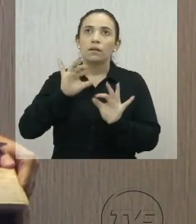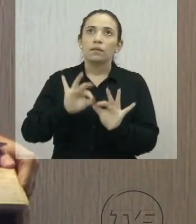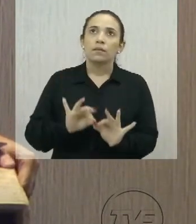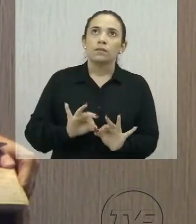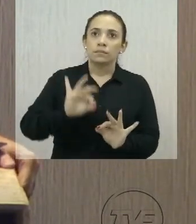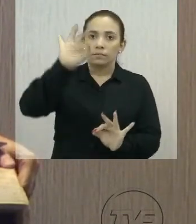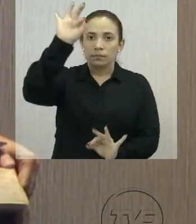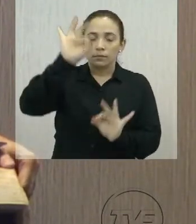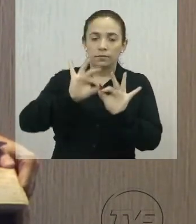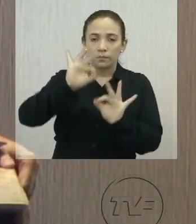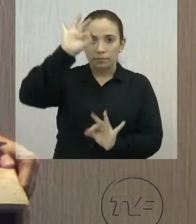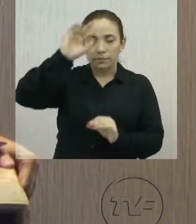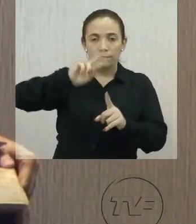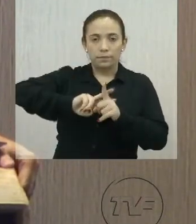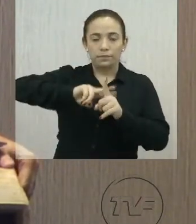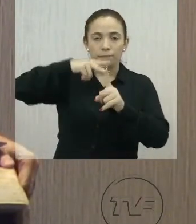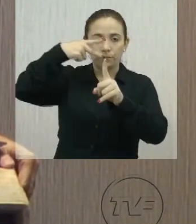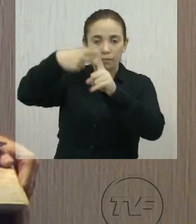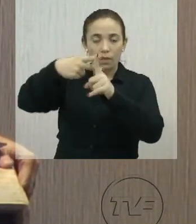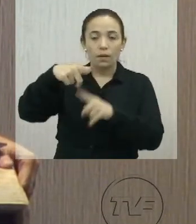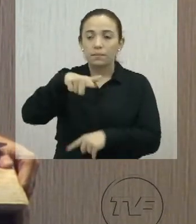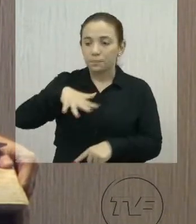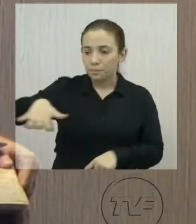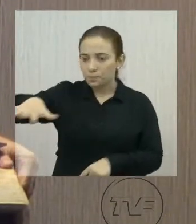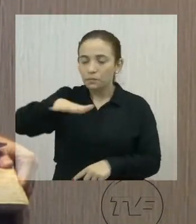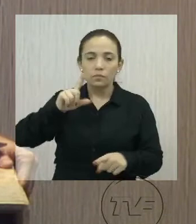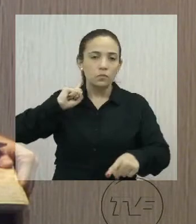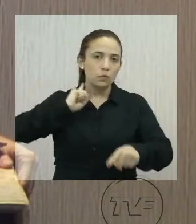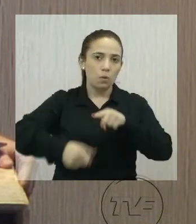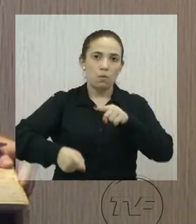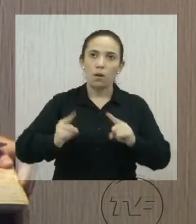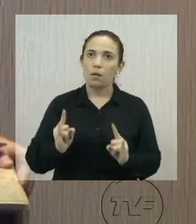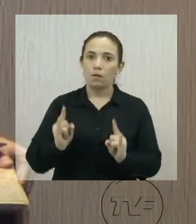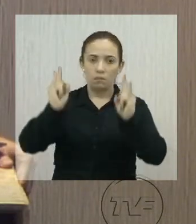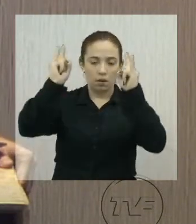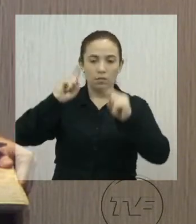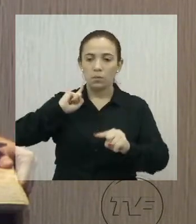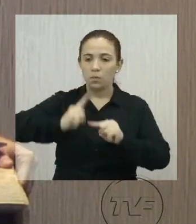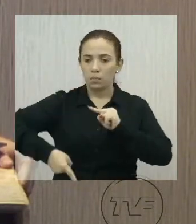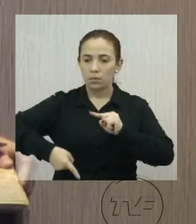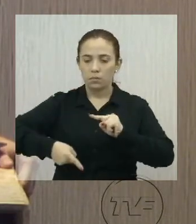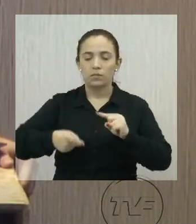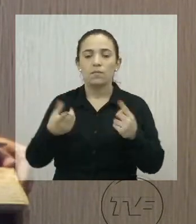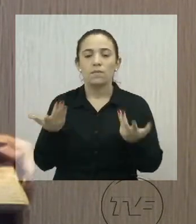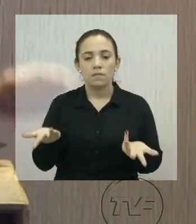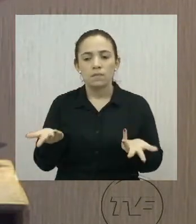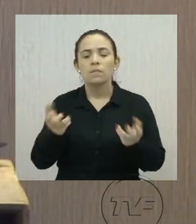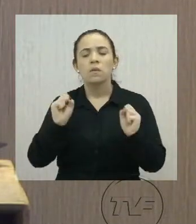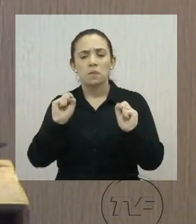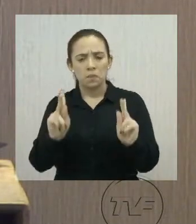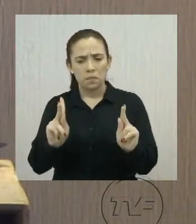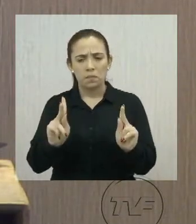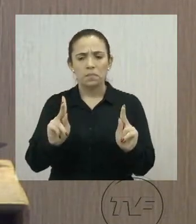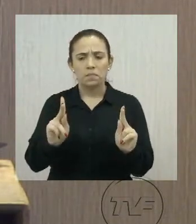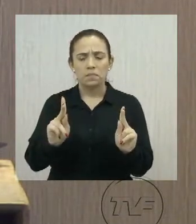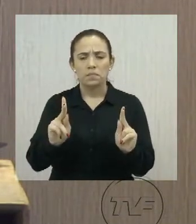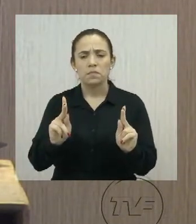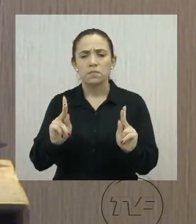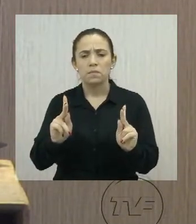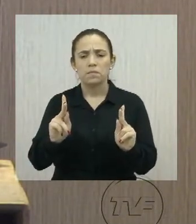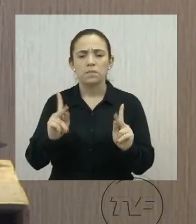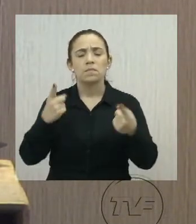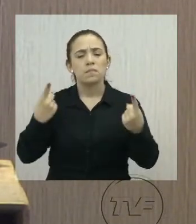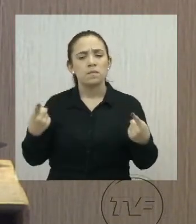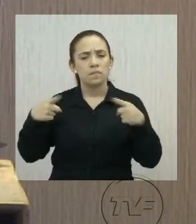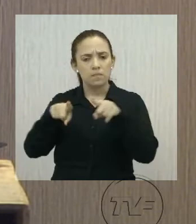diretor em áreas em que não seriam permitidos, por conta de outorga onerosa. E aí, ok, essa